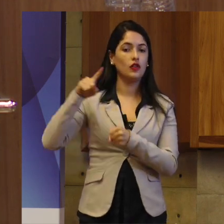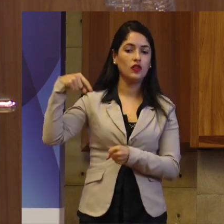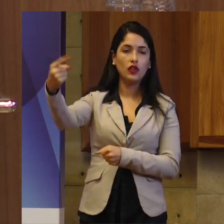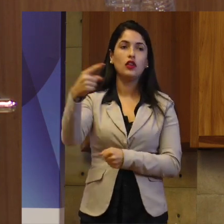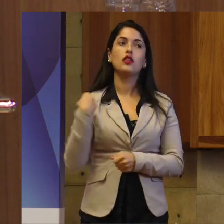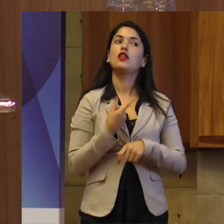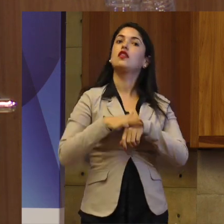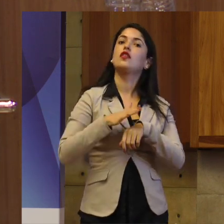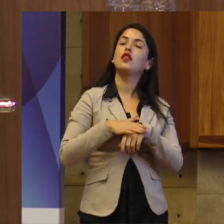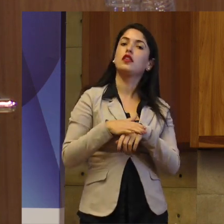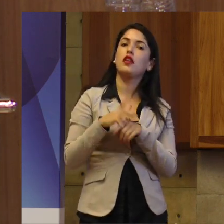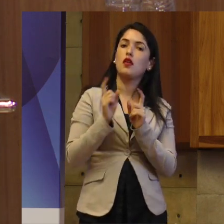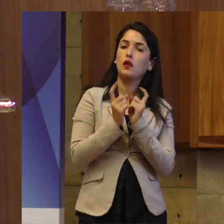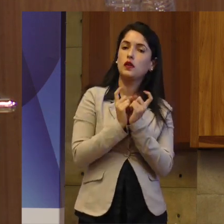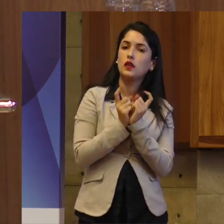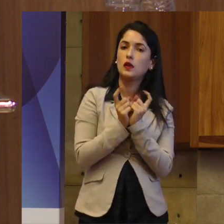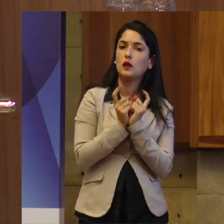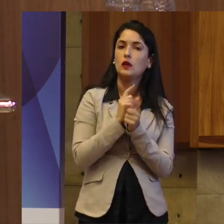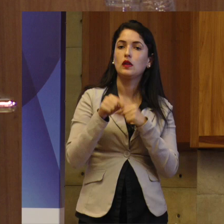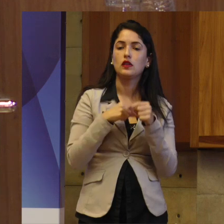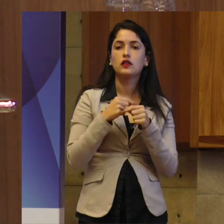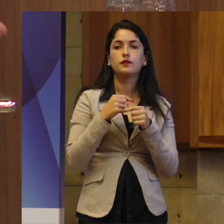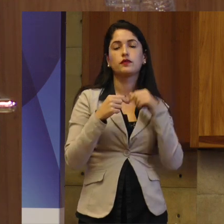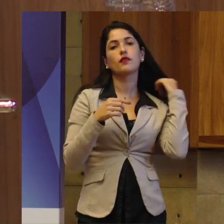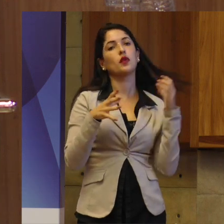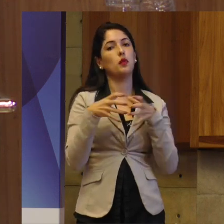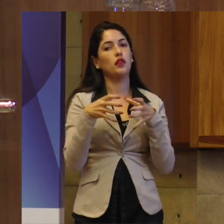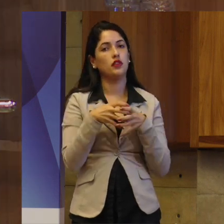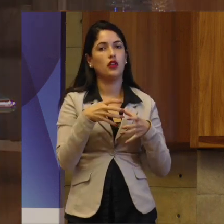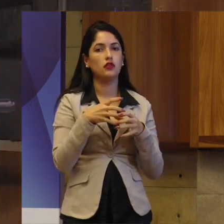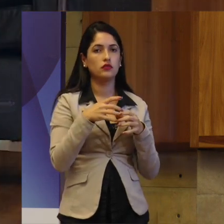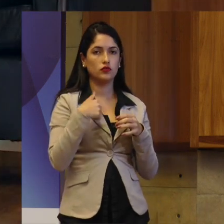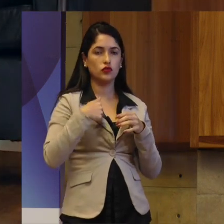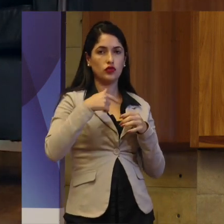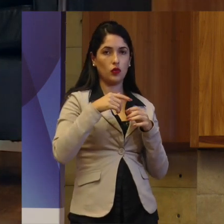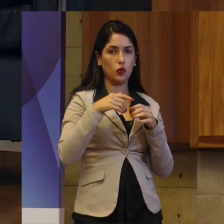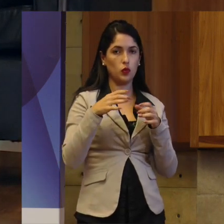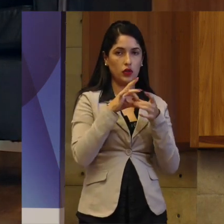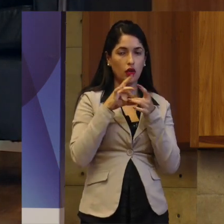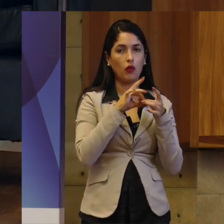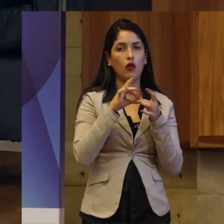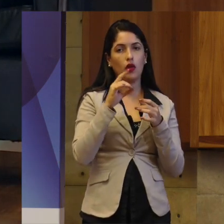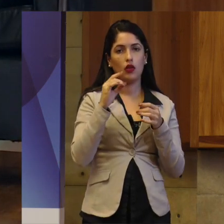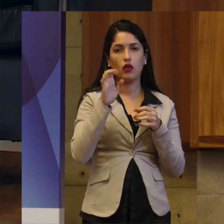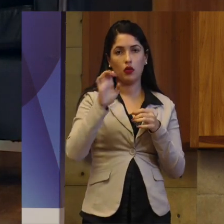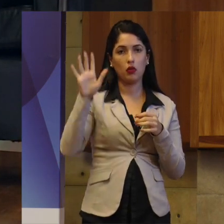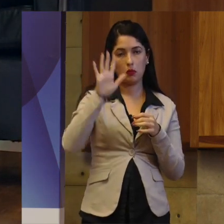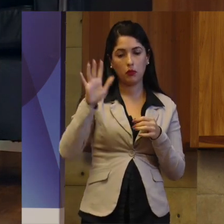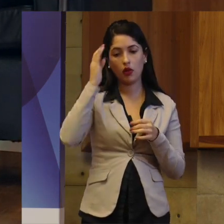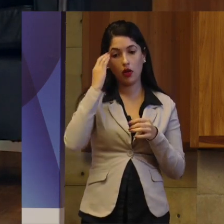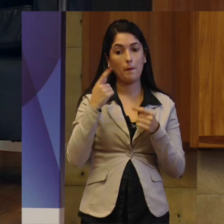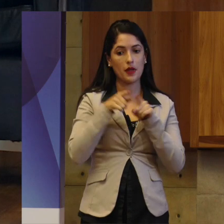organizamos a reunião do Comitê Diretor de Cooperação Científica e Tecnológica com a União Europeia, que é um parceiro muito tradicional, com quem a gente tem relação